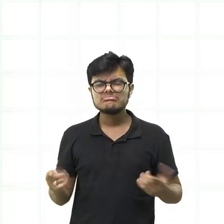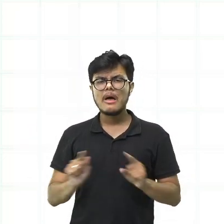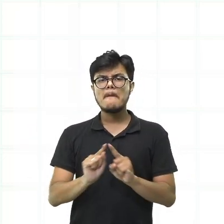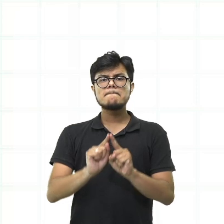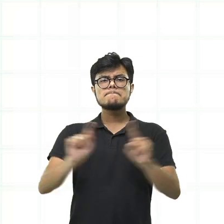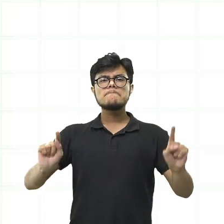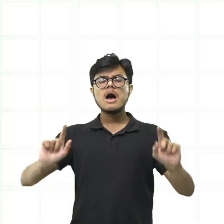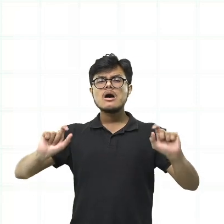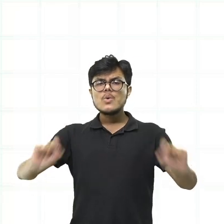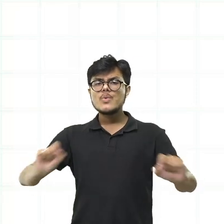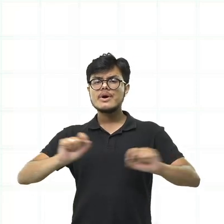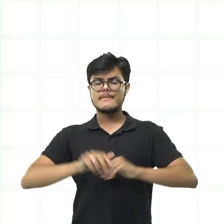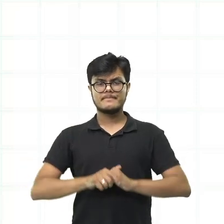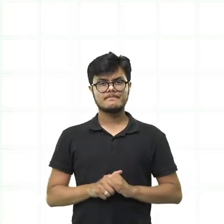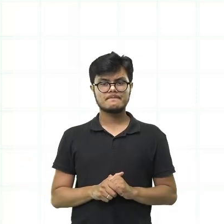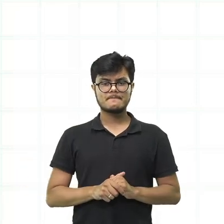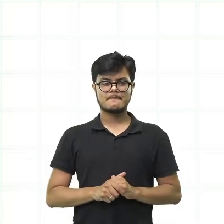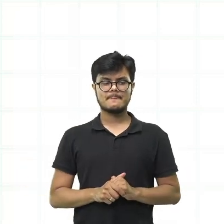é